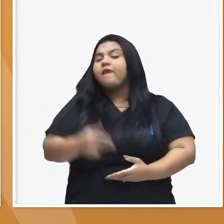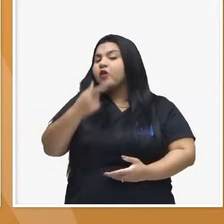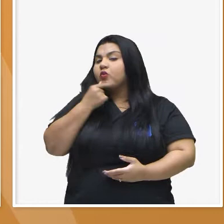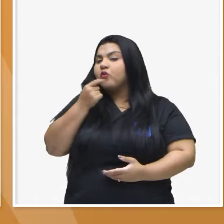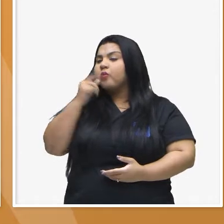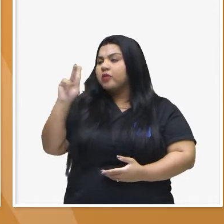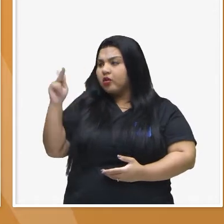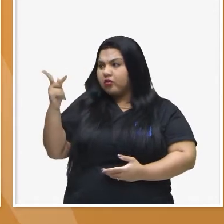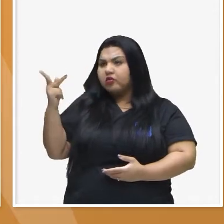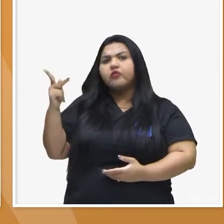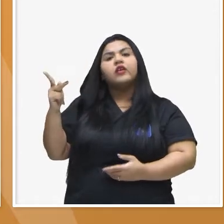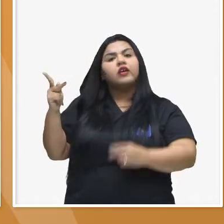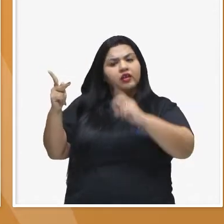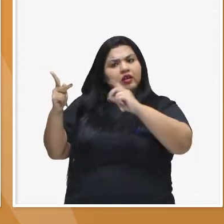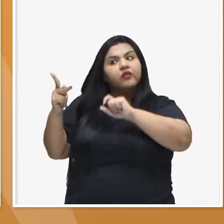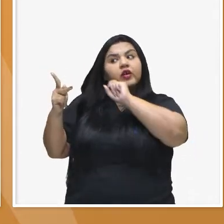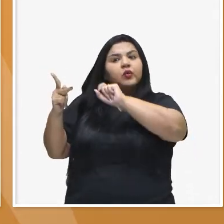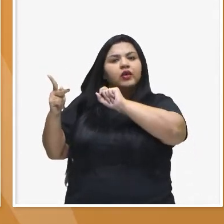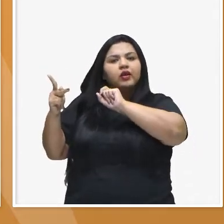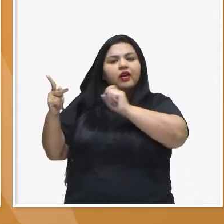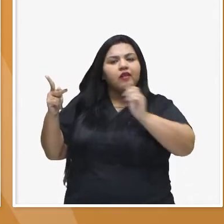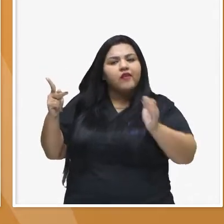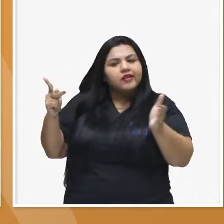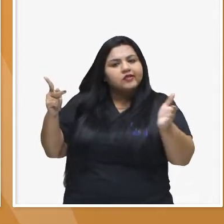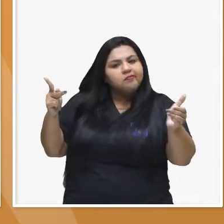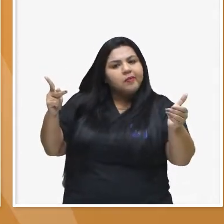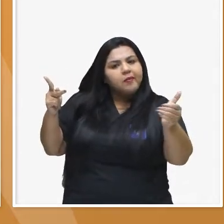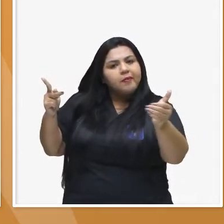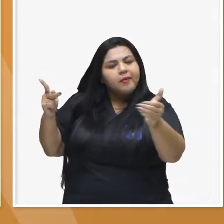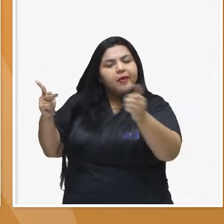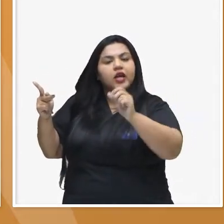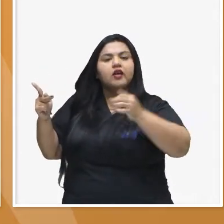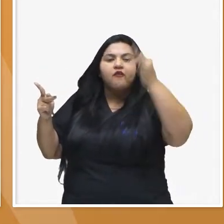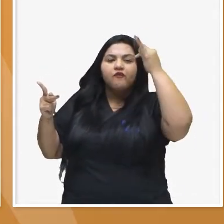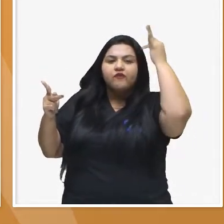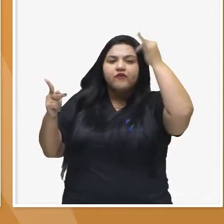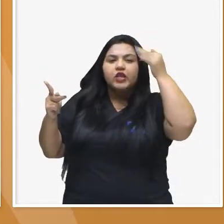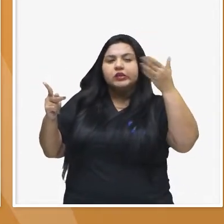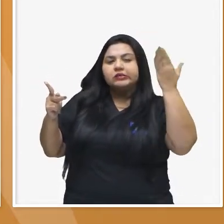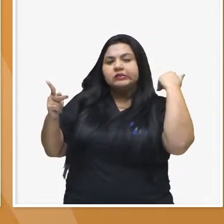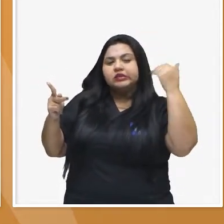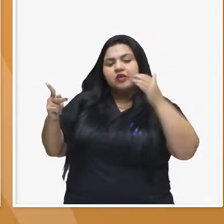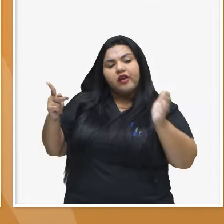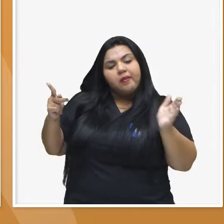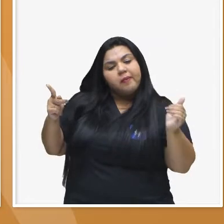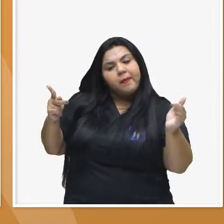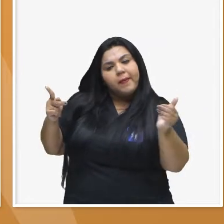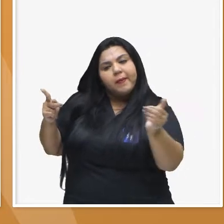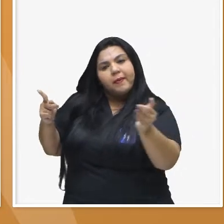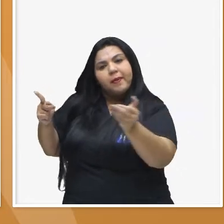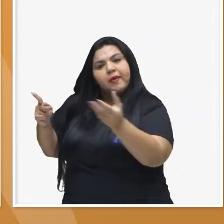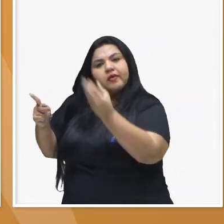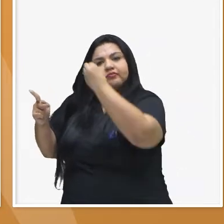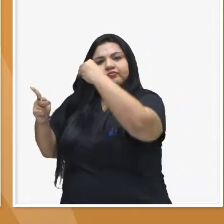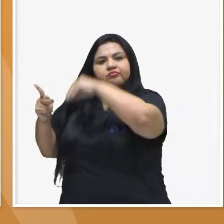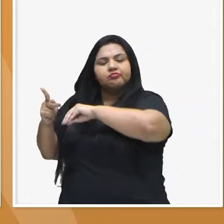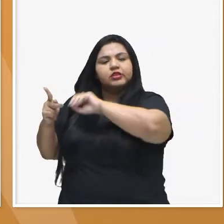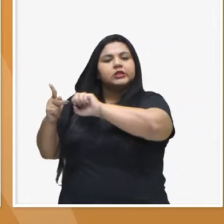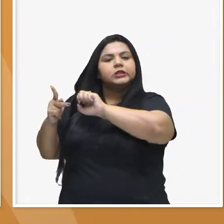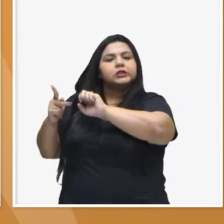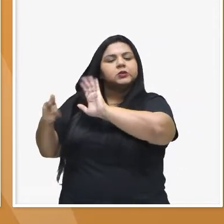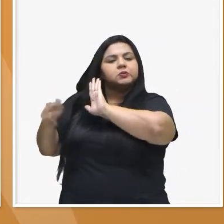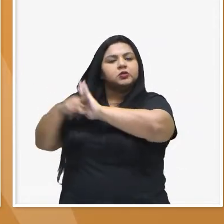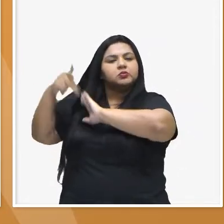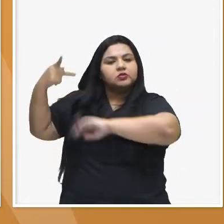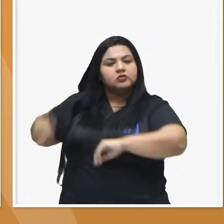leitura dos filósofos, né? Toda a filosofia aí. Então, o que significa pensar essa realidade, essa